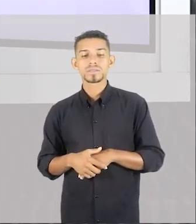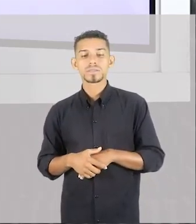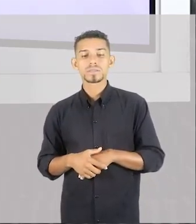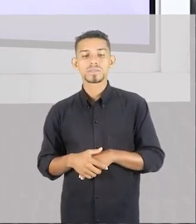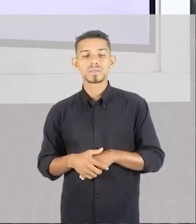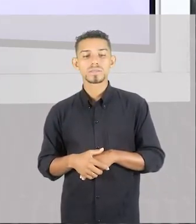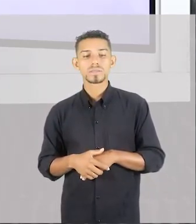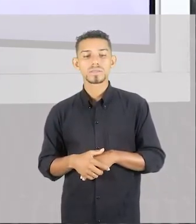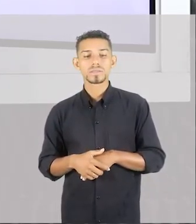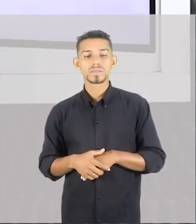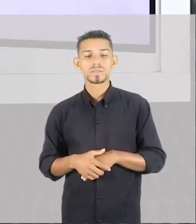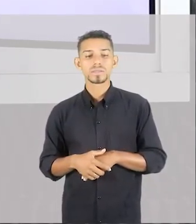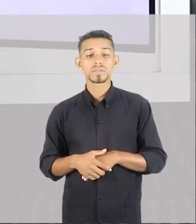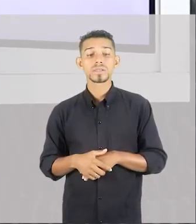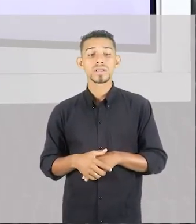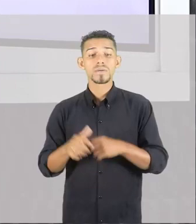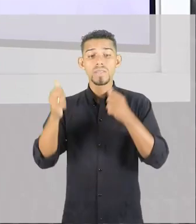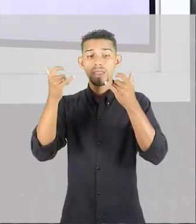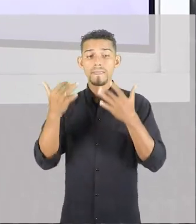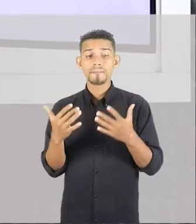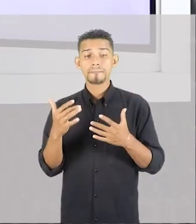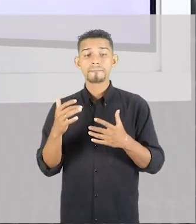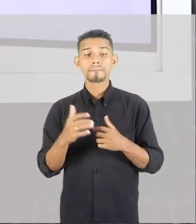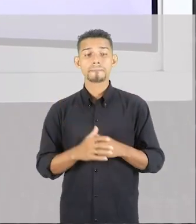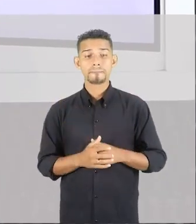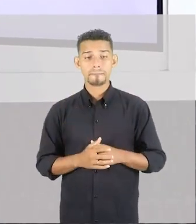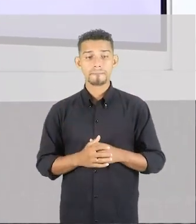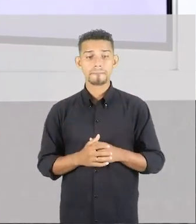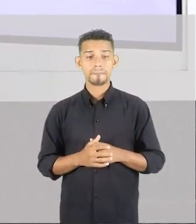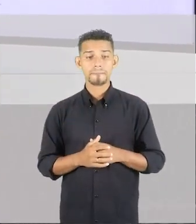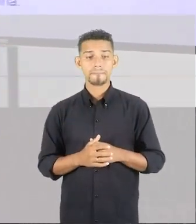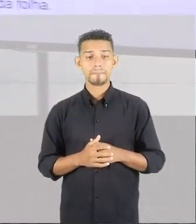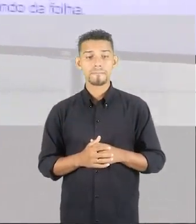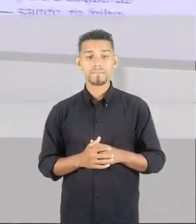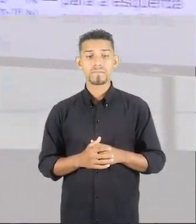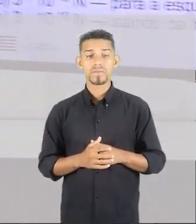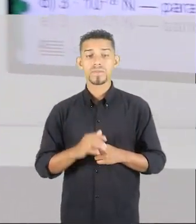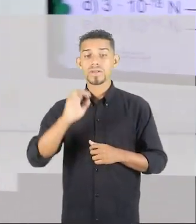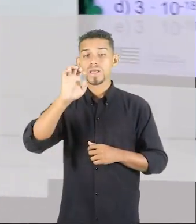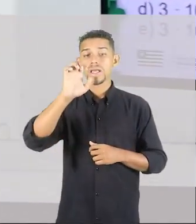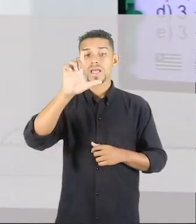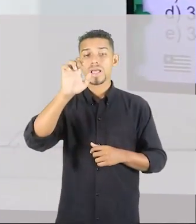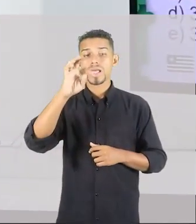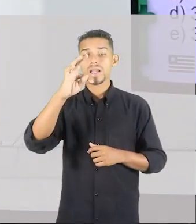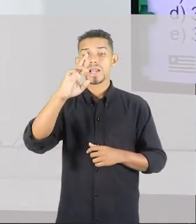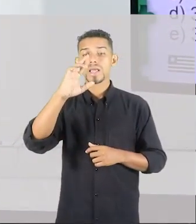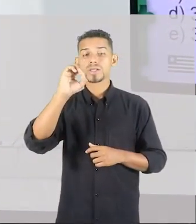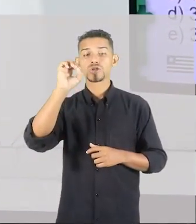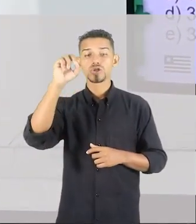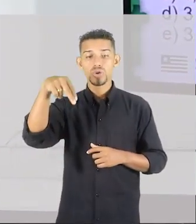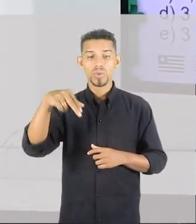ó. Ele disse que era um elétron.